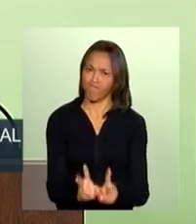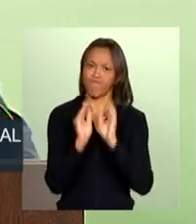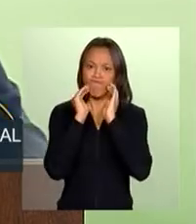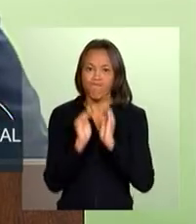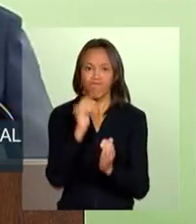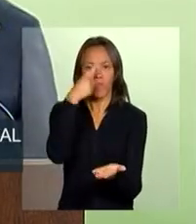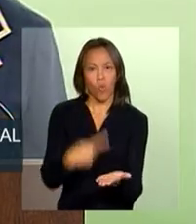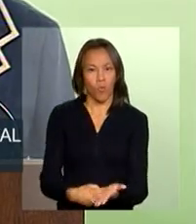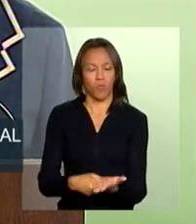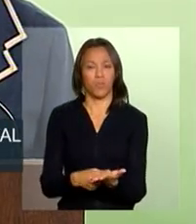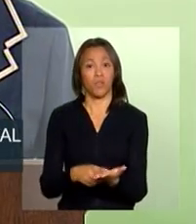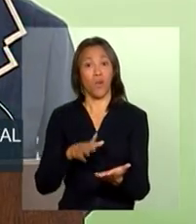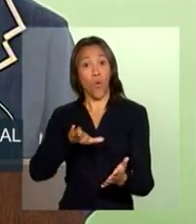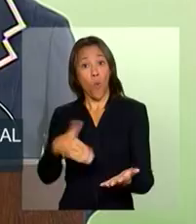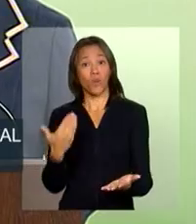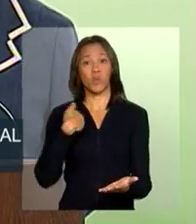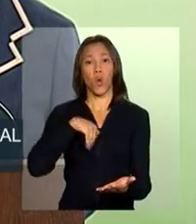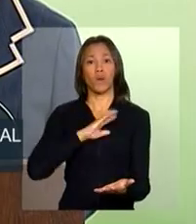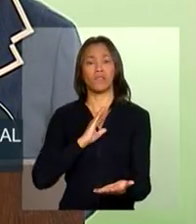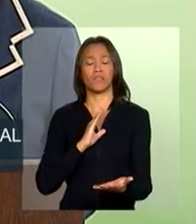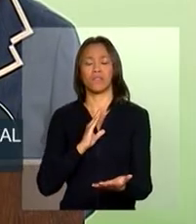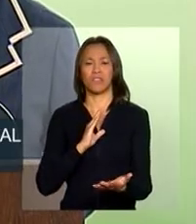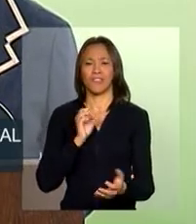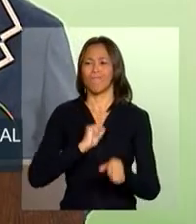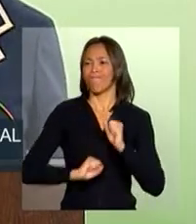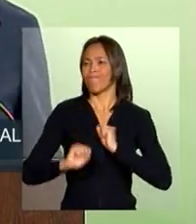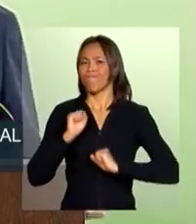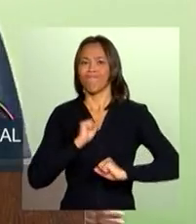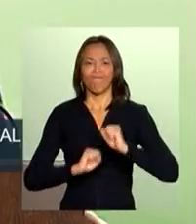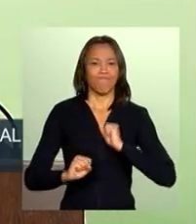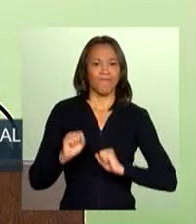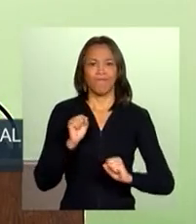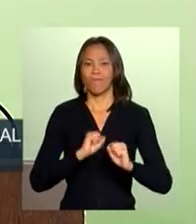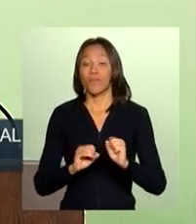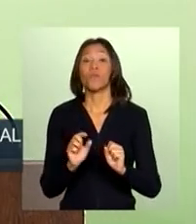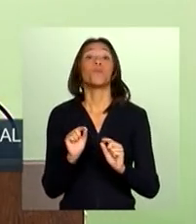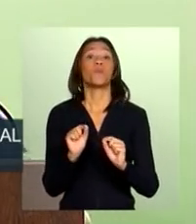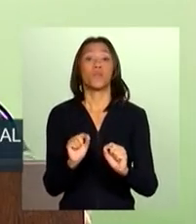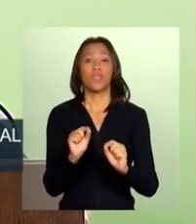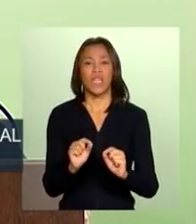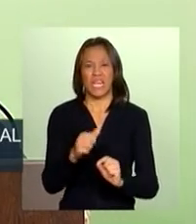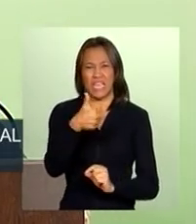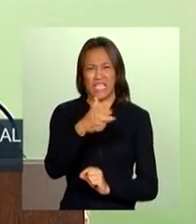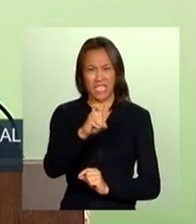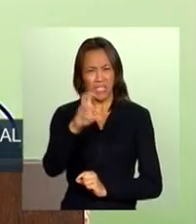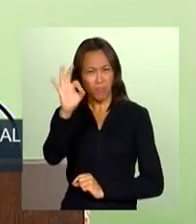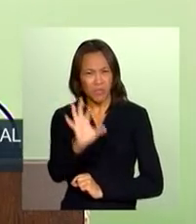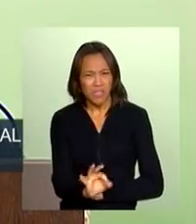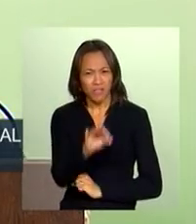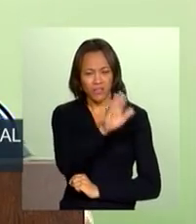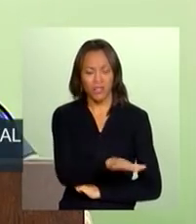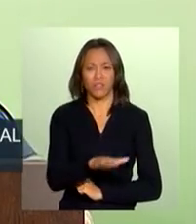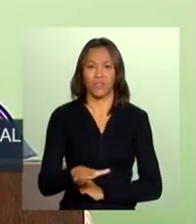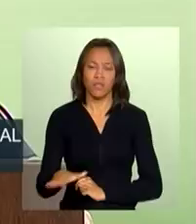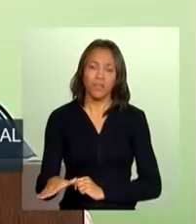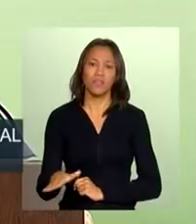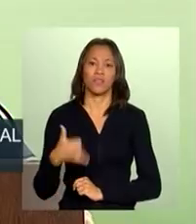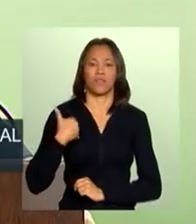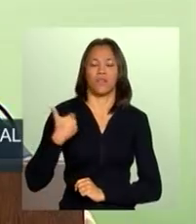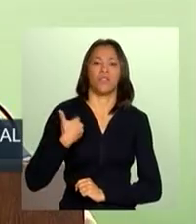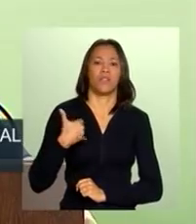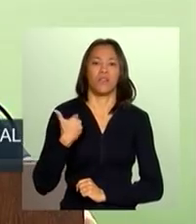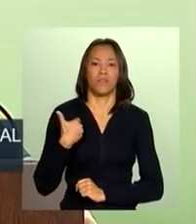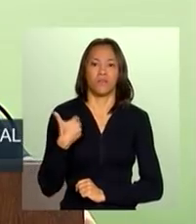nos conformamos com o fato de que, em média 15% das crianças em